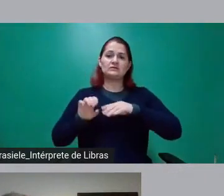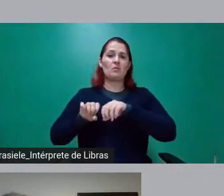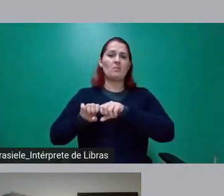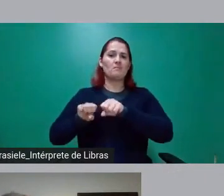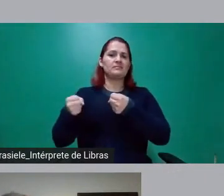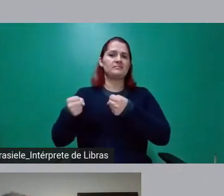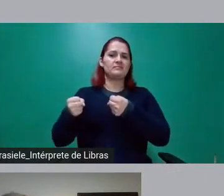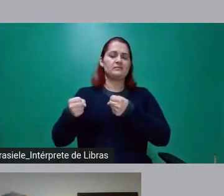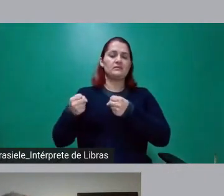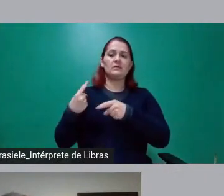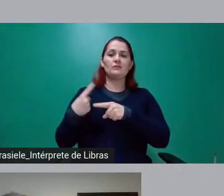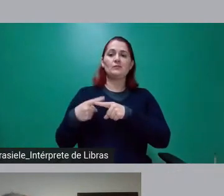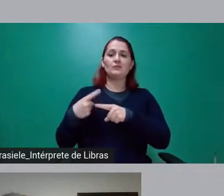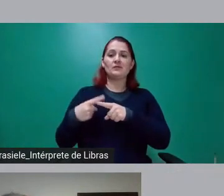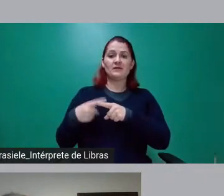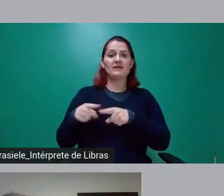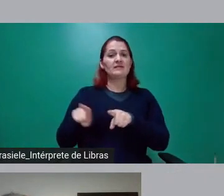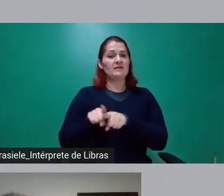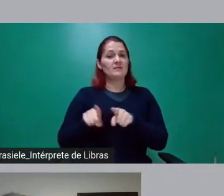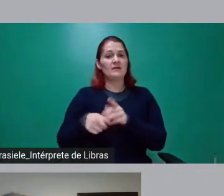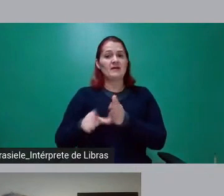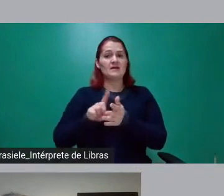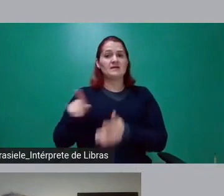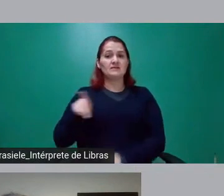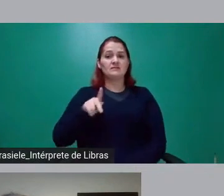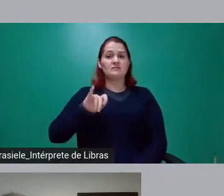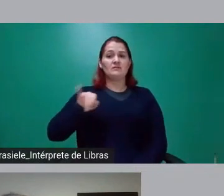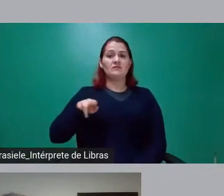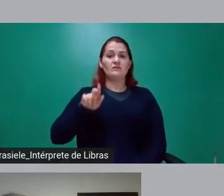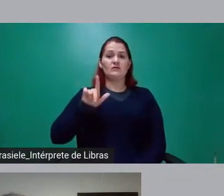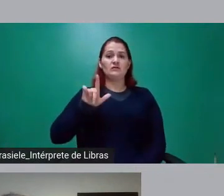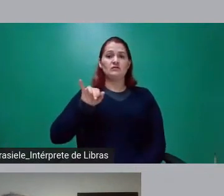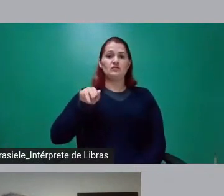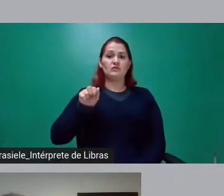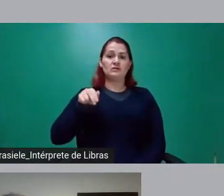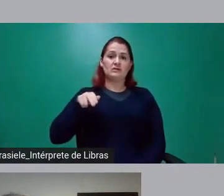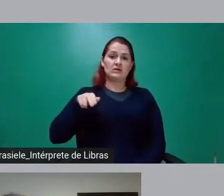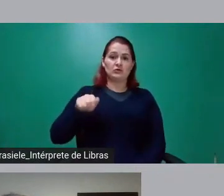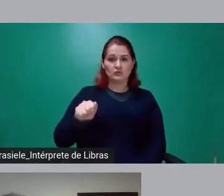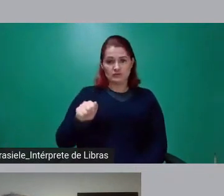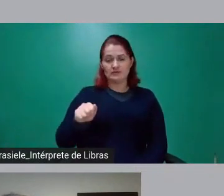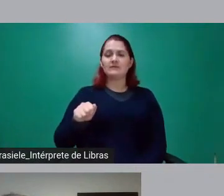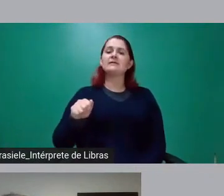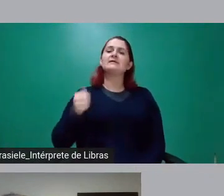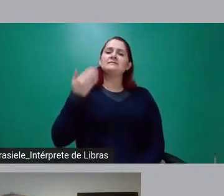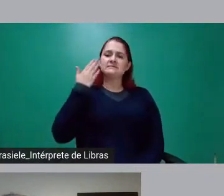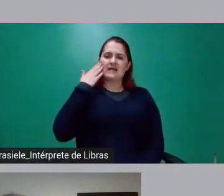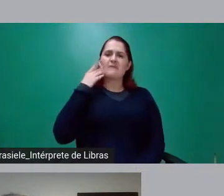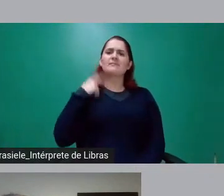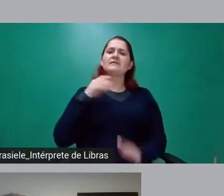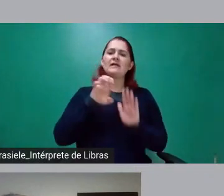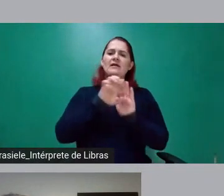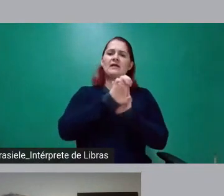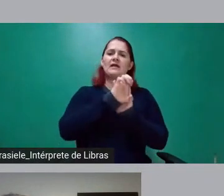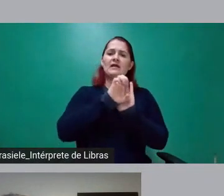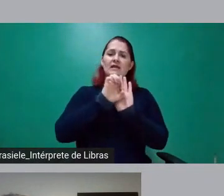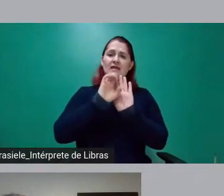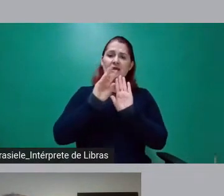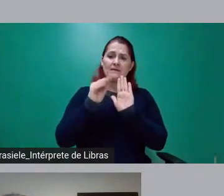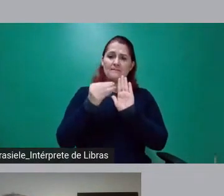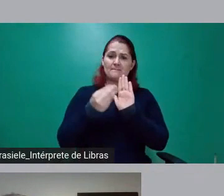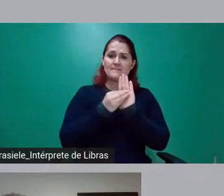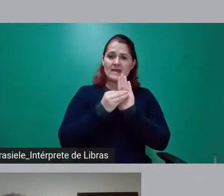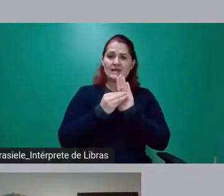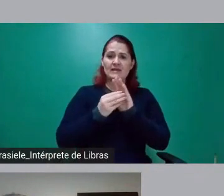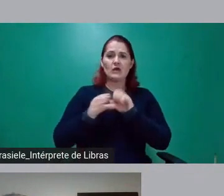intermédio, professora Juliana, por intermédio de emendas constitucionais inconstitucionais, é a